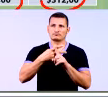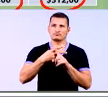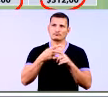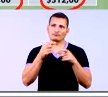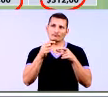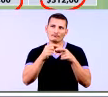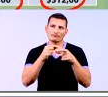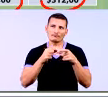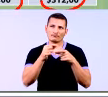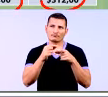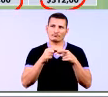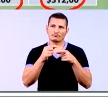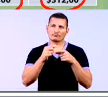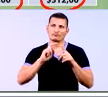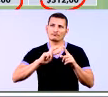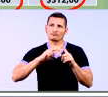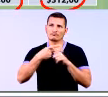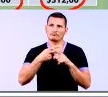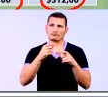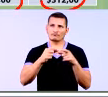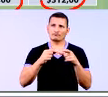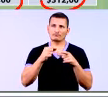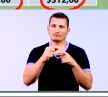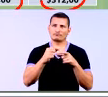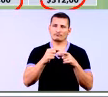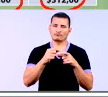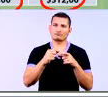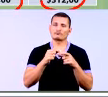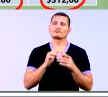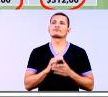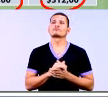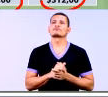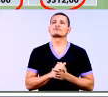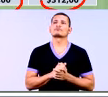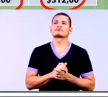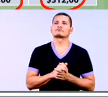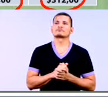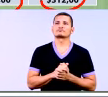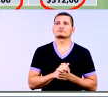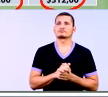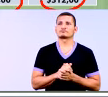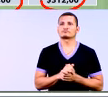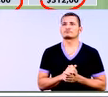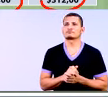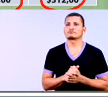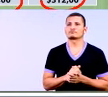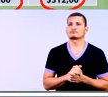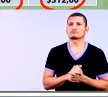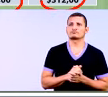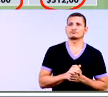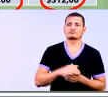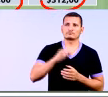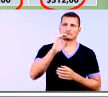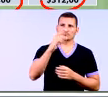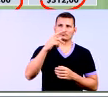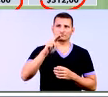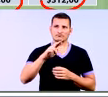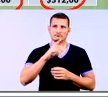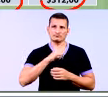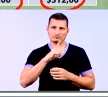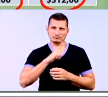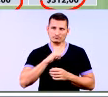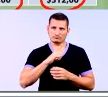processadores pela maneira como faz o processamento? Então, ó, os processadores que têm essa função